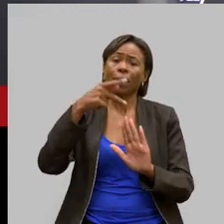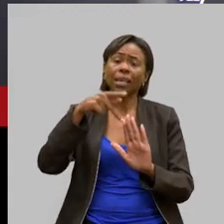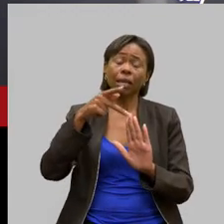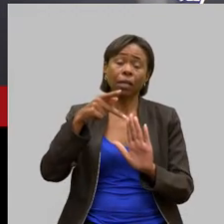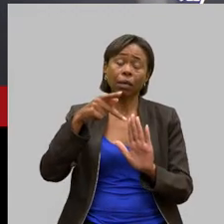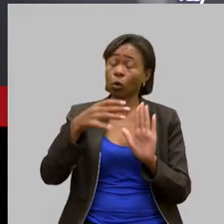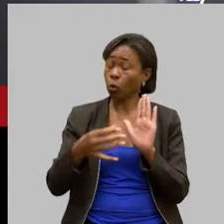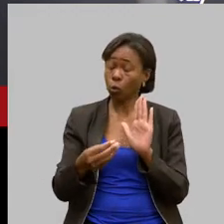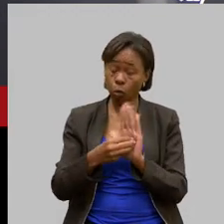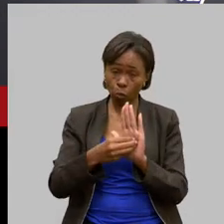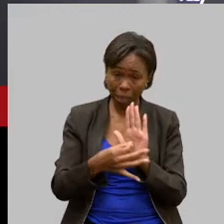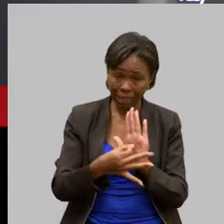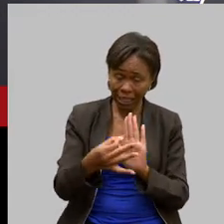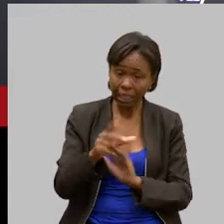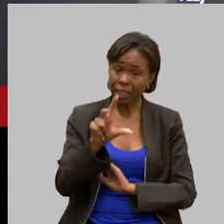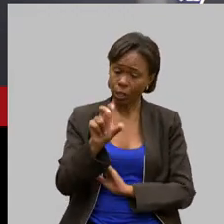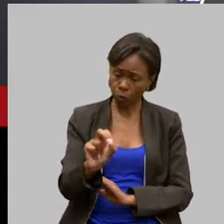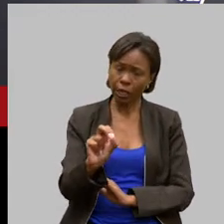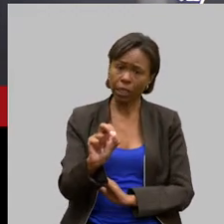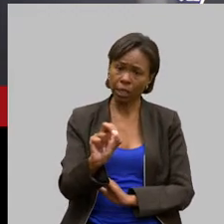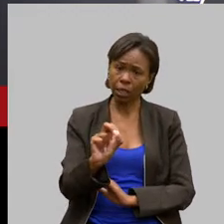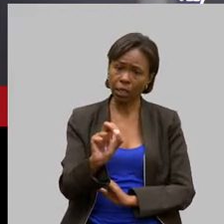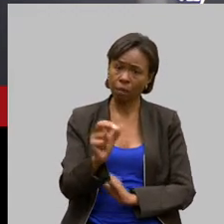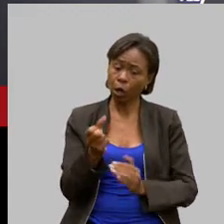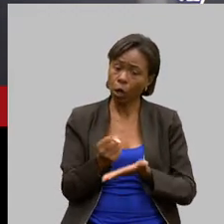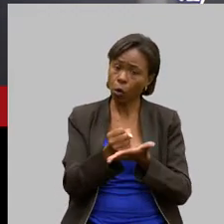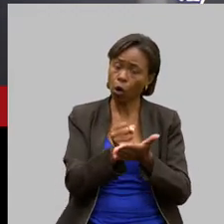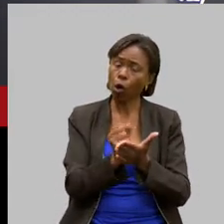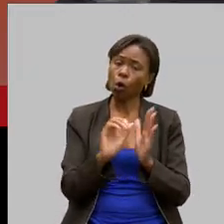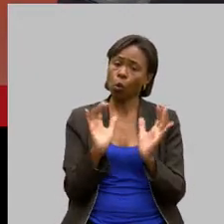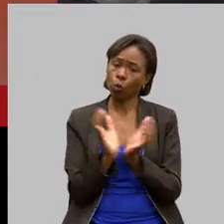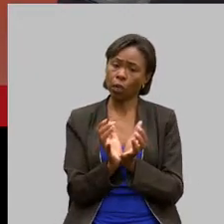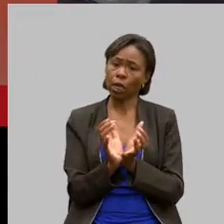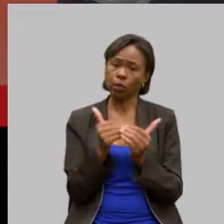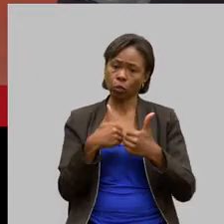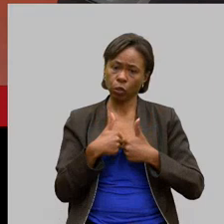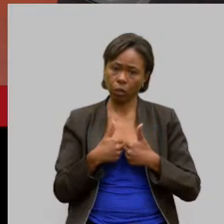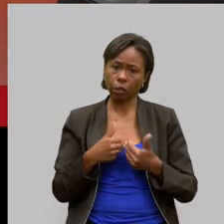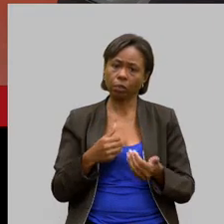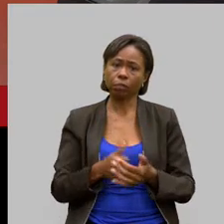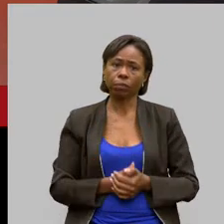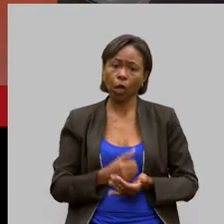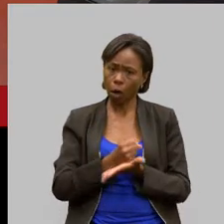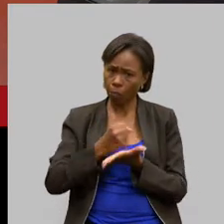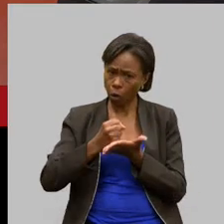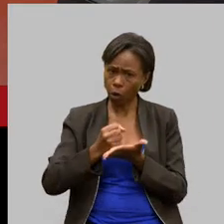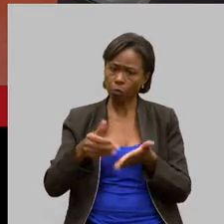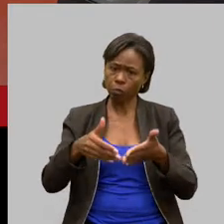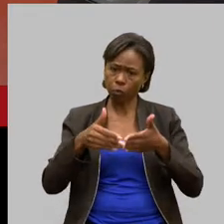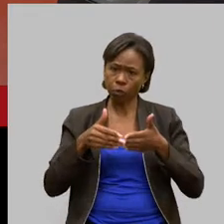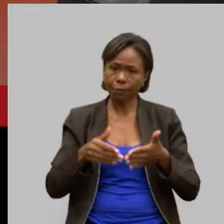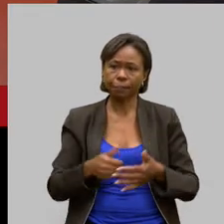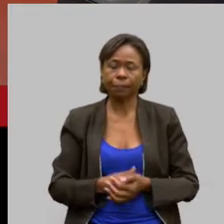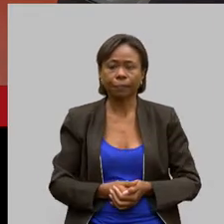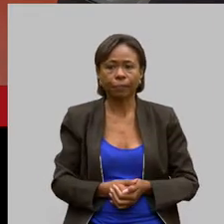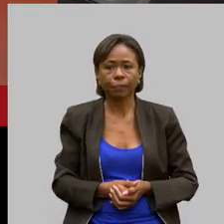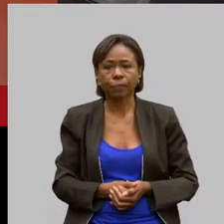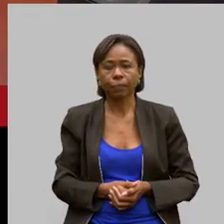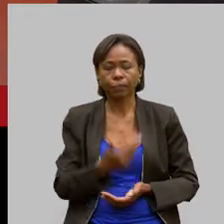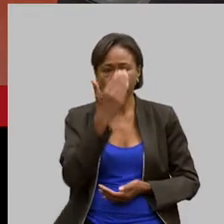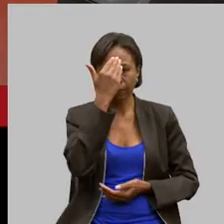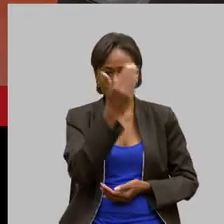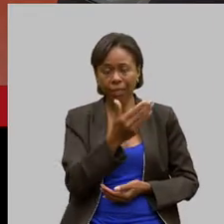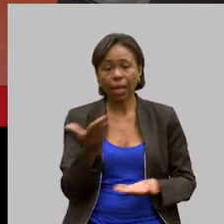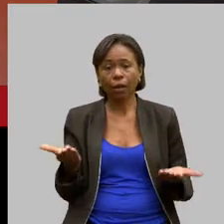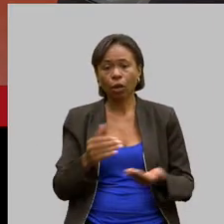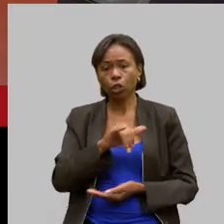comidade aua E nós queremos que homologue obrigado obrigado Jim agora